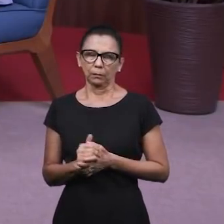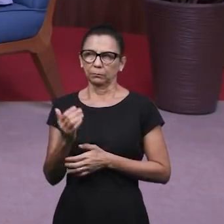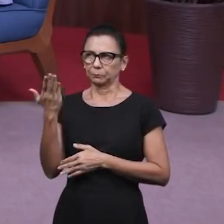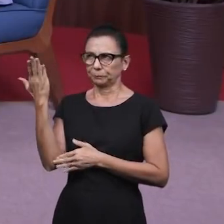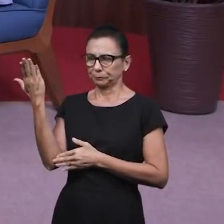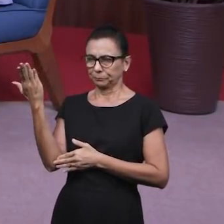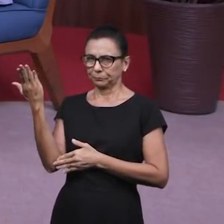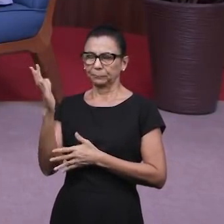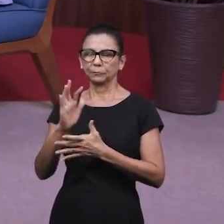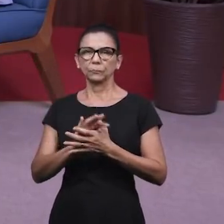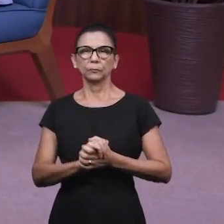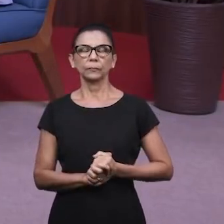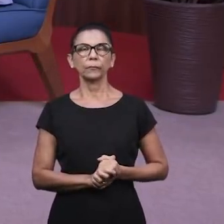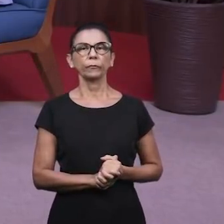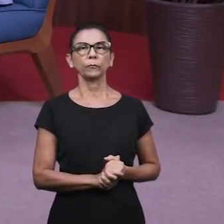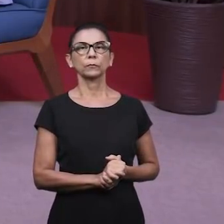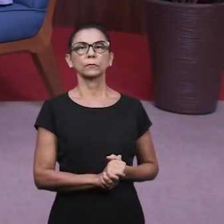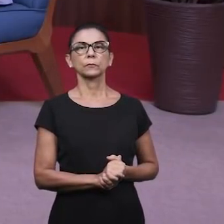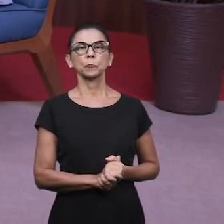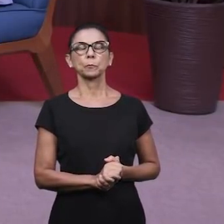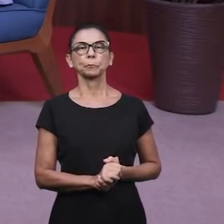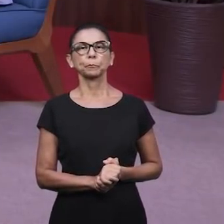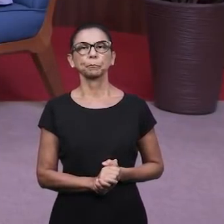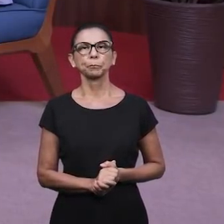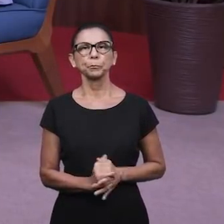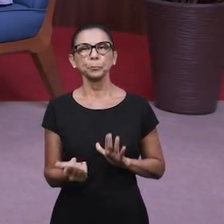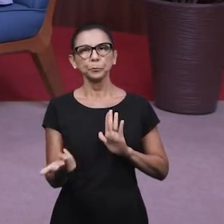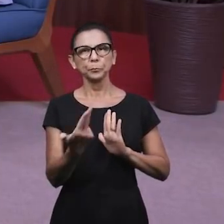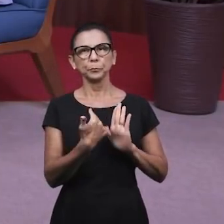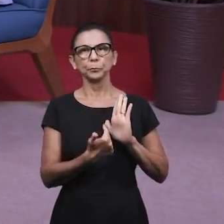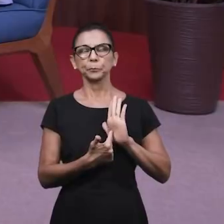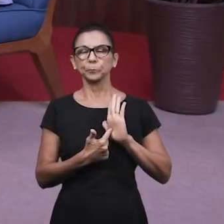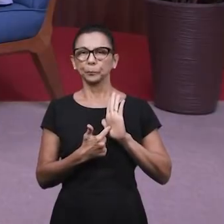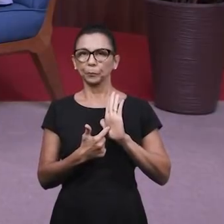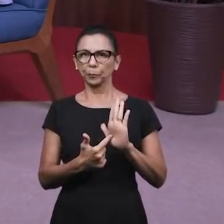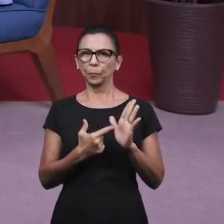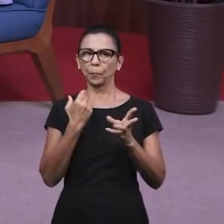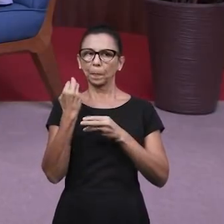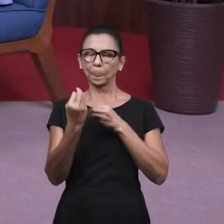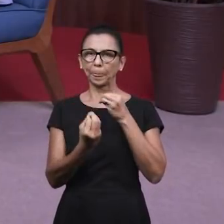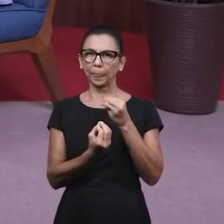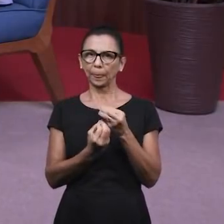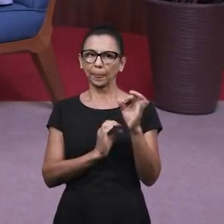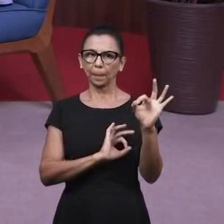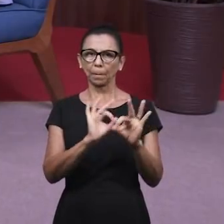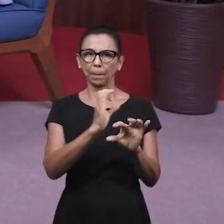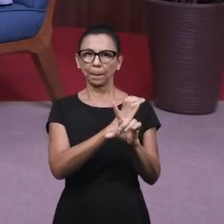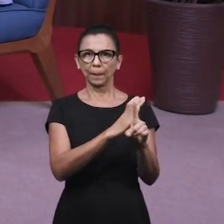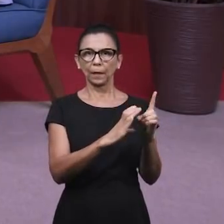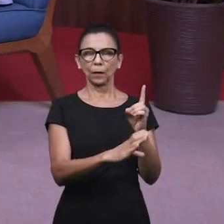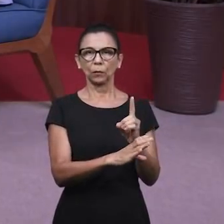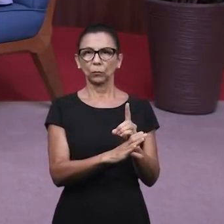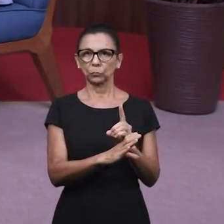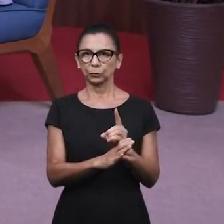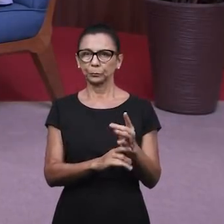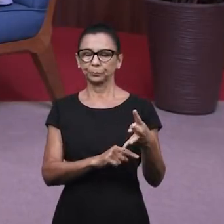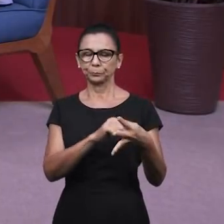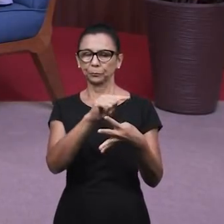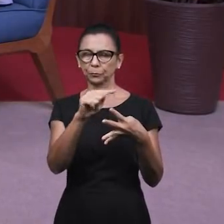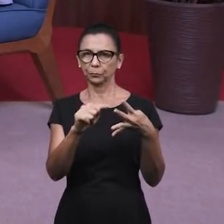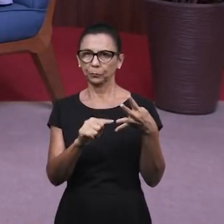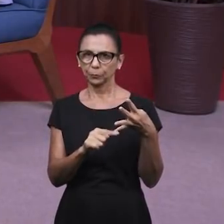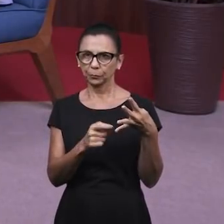aí um painel. Para acontecer o culto no Velho Testamento, são 4